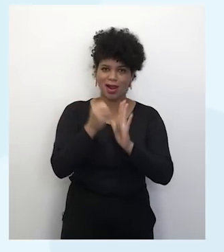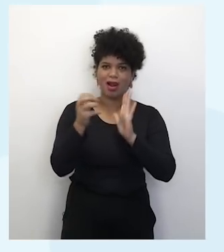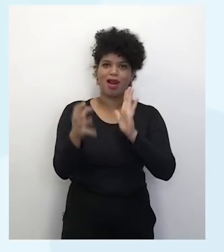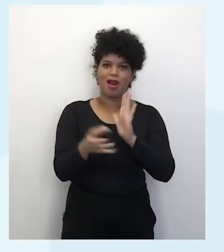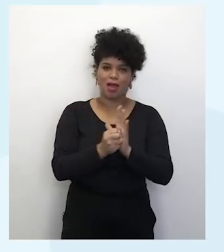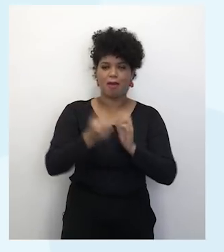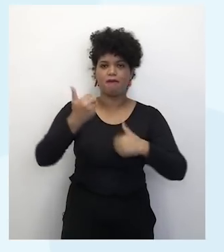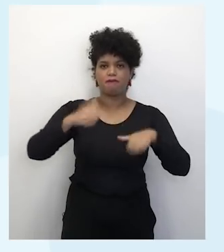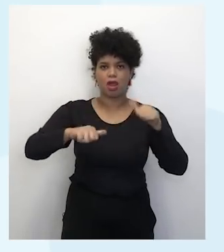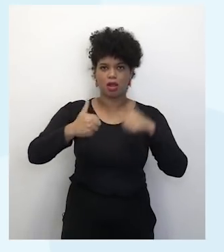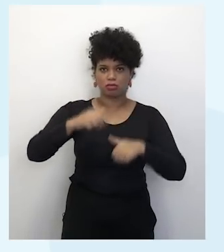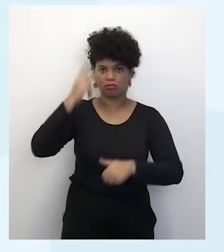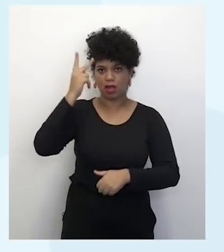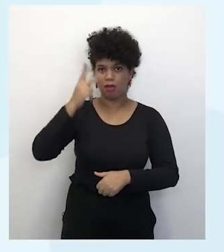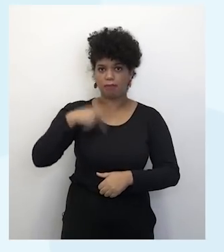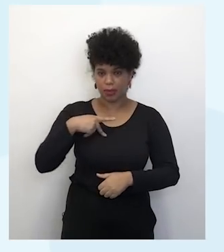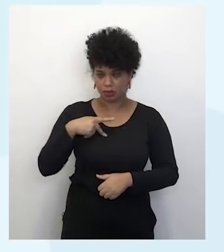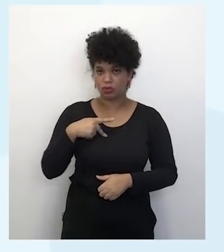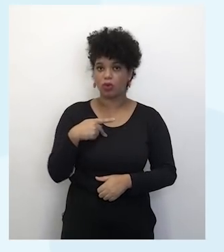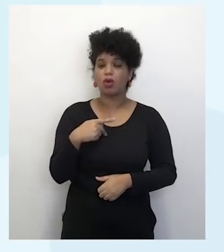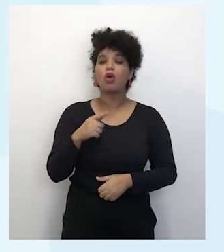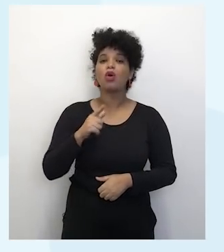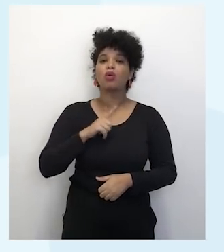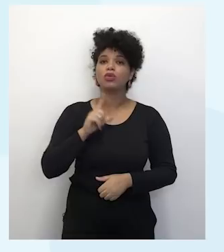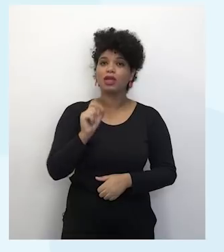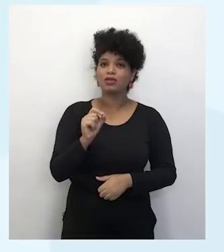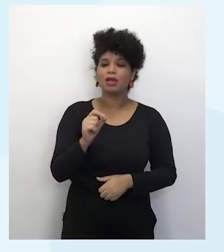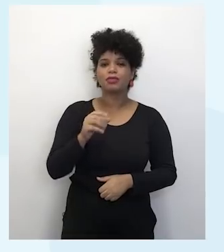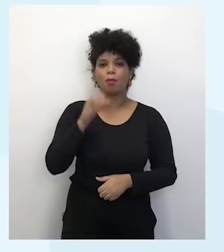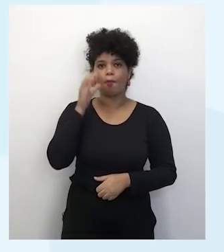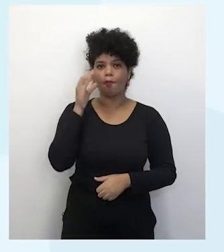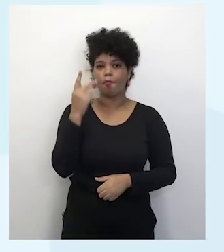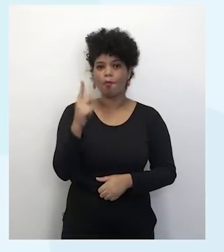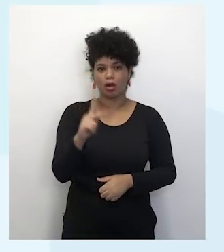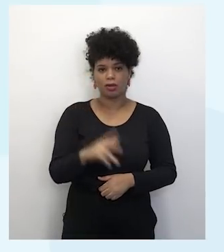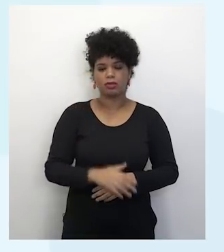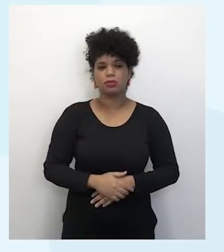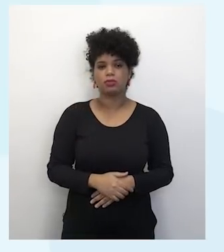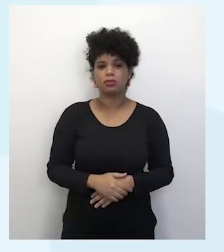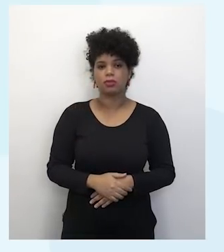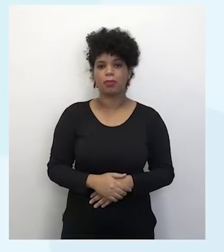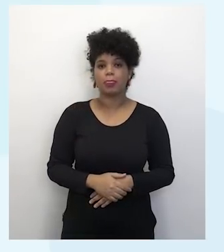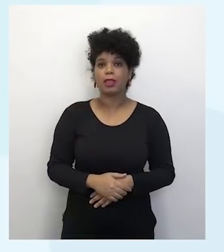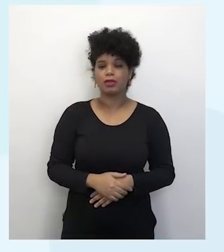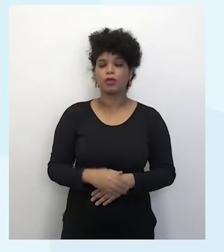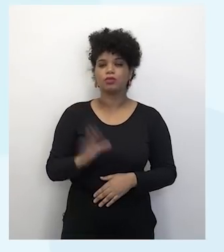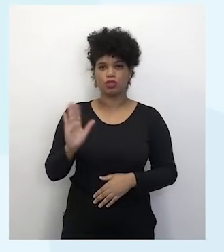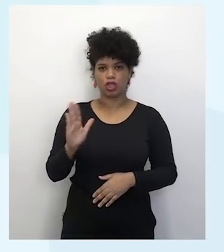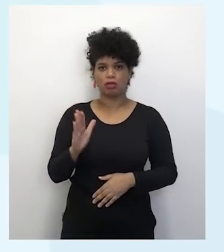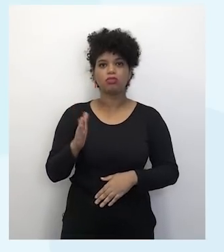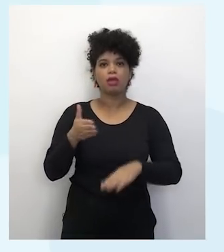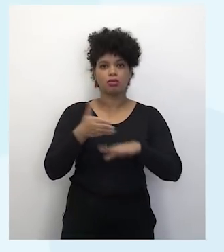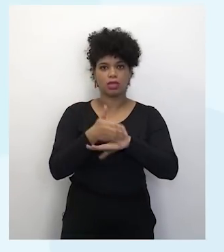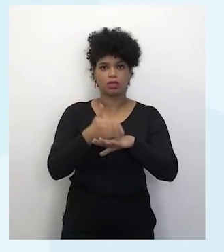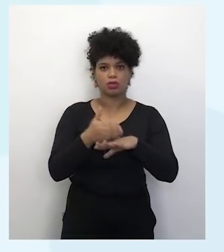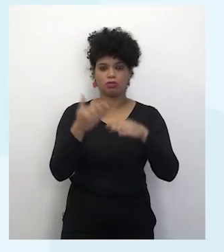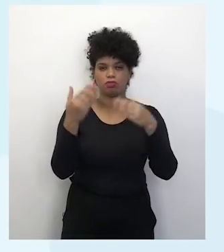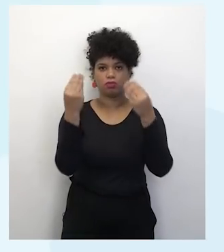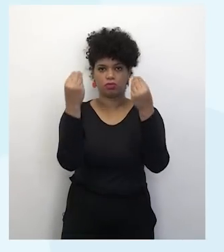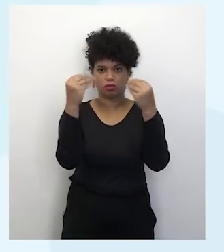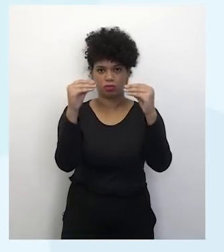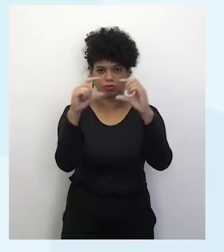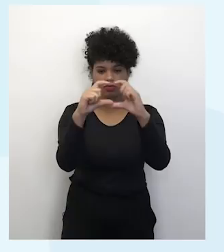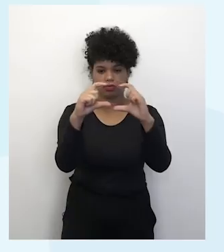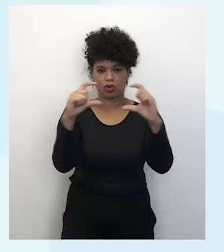dessa autoavaliação, ele já tem a senha dele. Então, colocado o login e a senha, vai